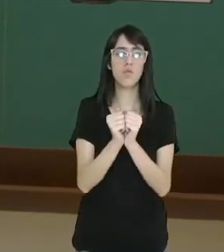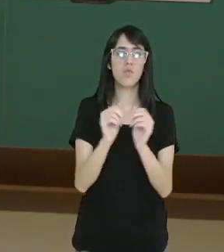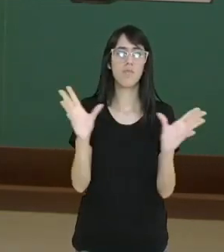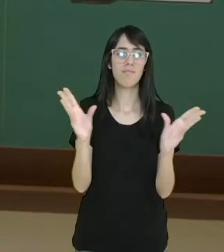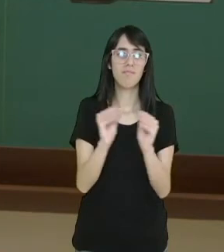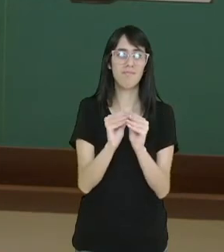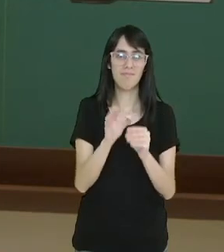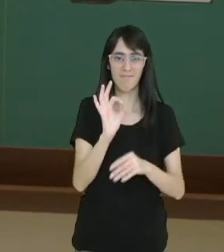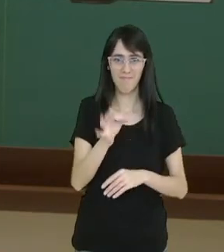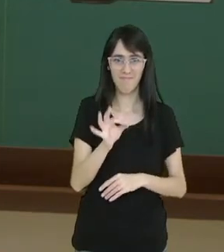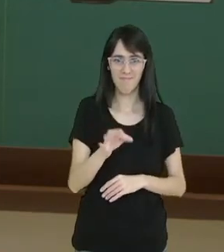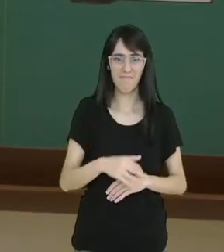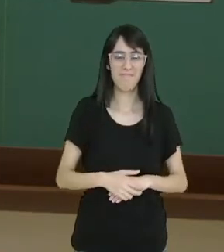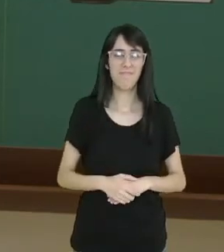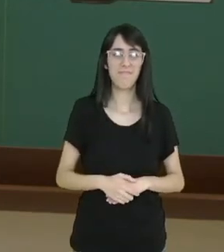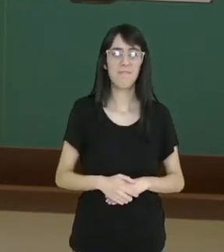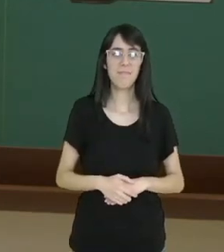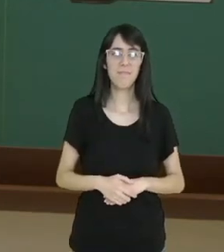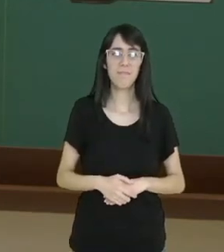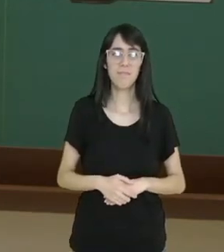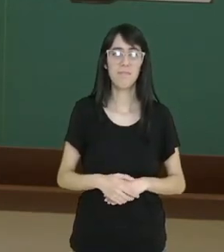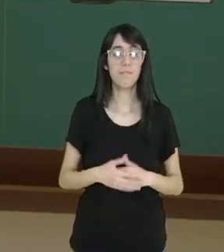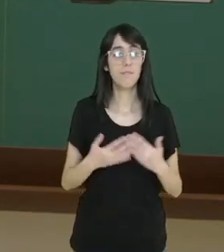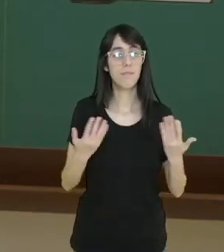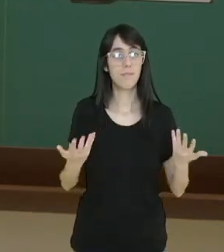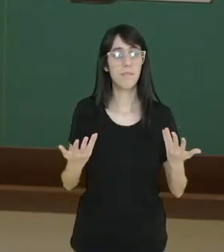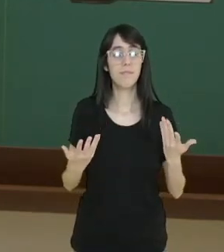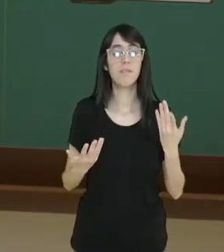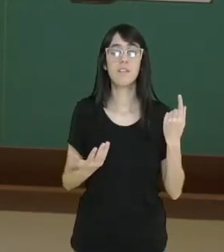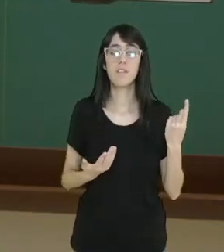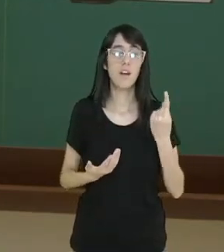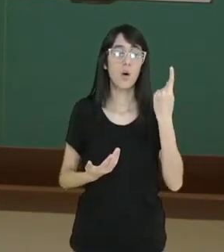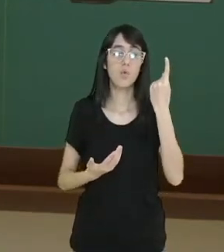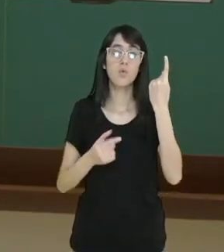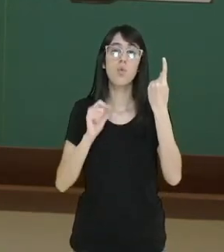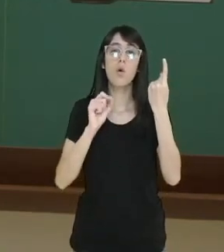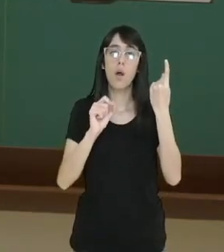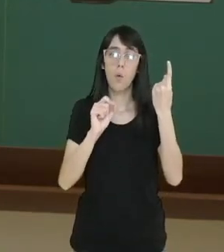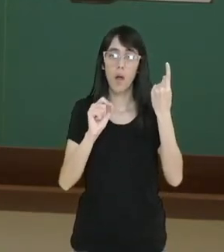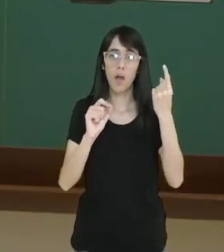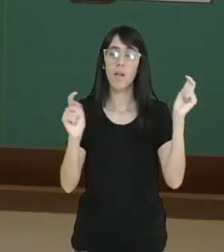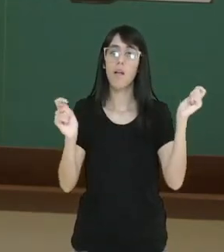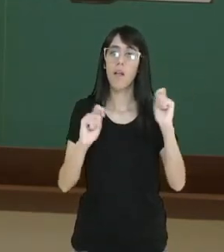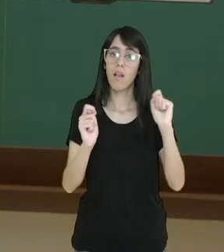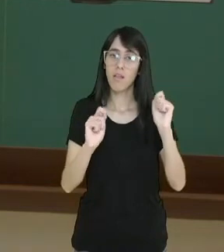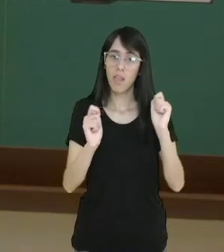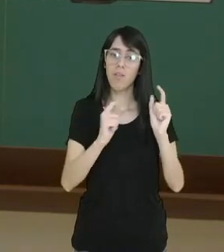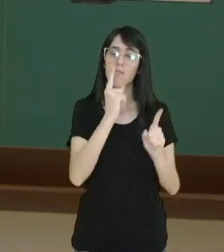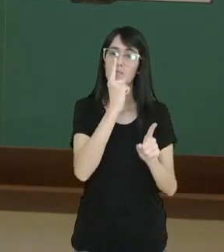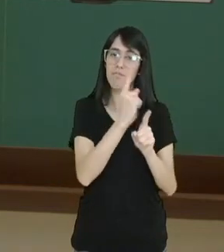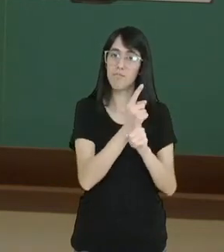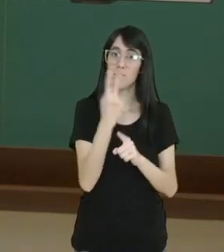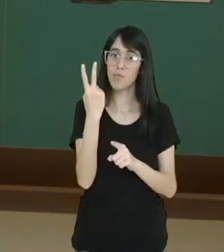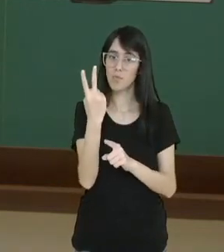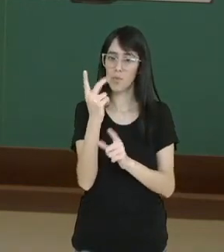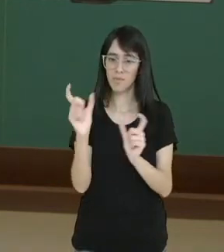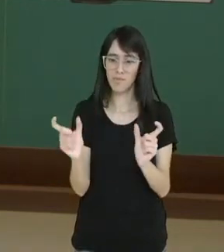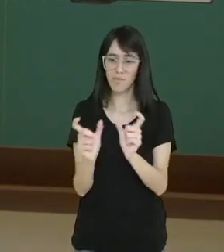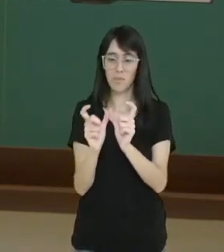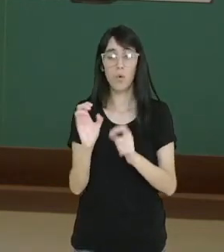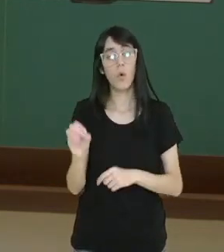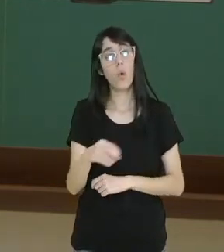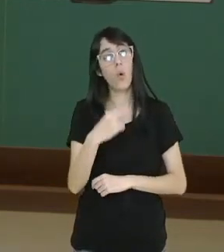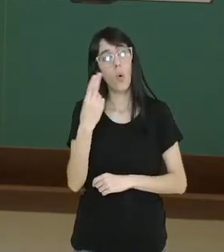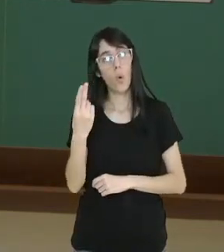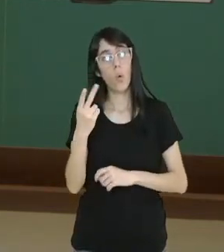medida da altura. Então, a altura eu consigo com as duas projeções ou eu também consigo tendo